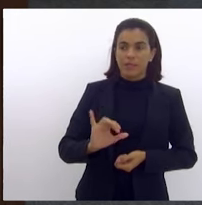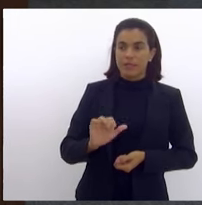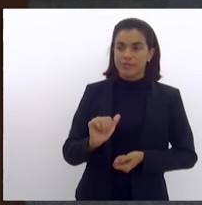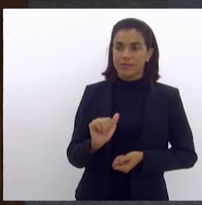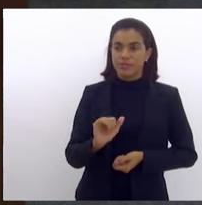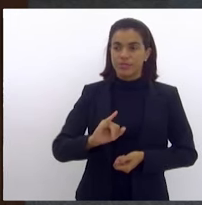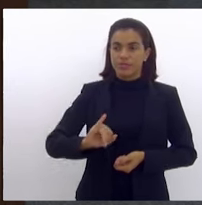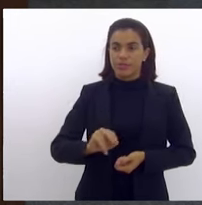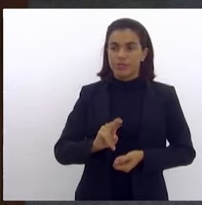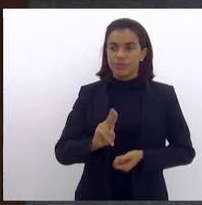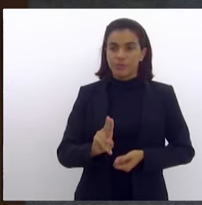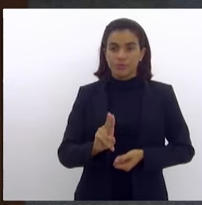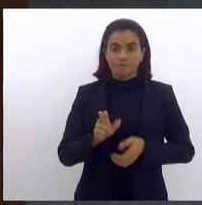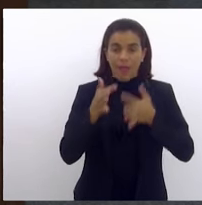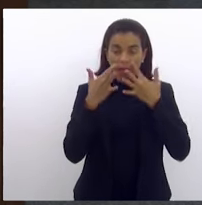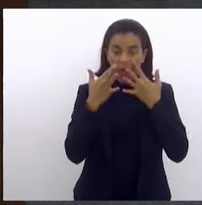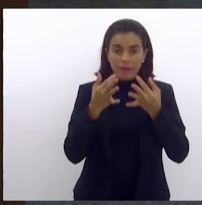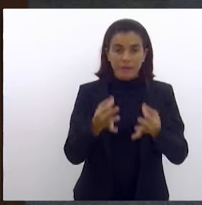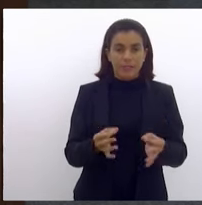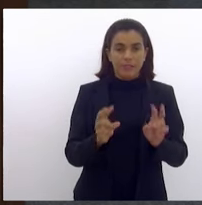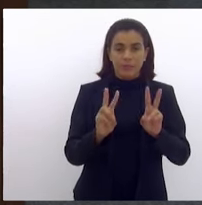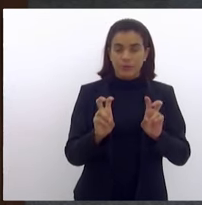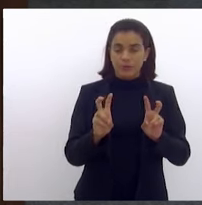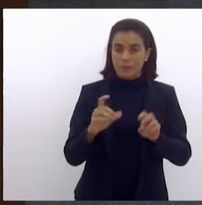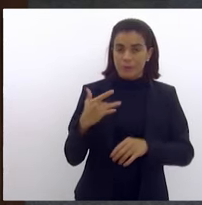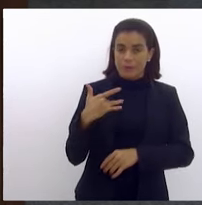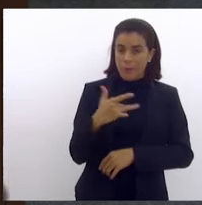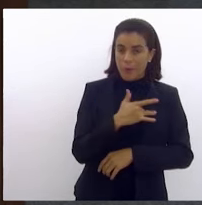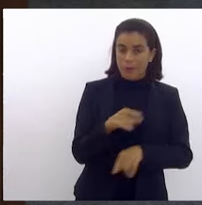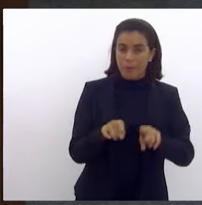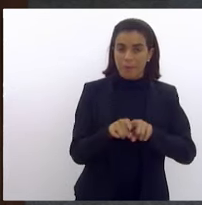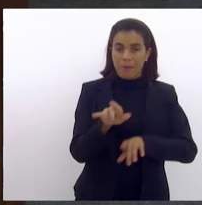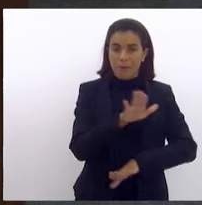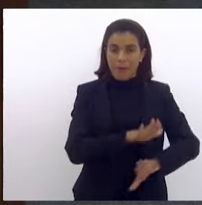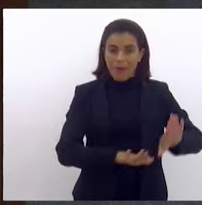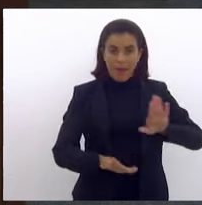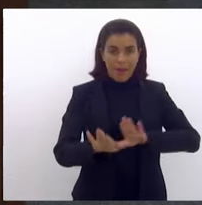muito atenta às questões da saúde, da prevenção,